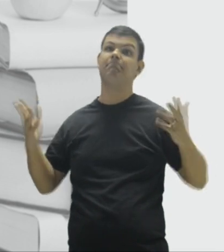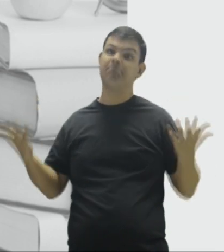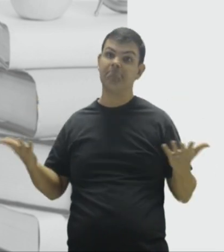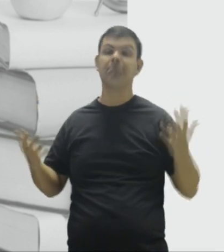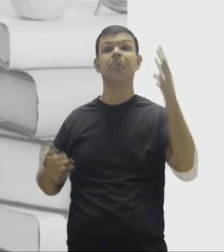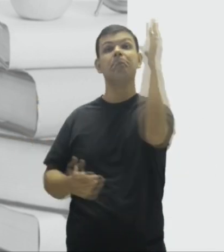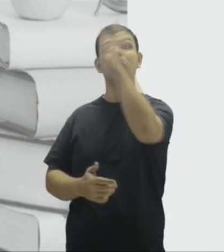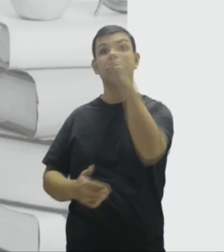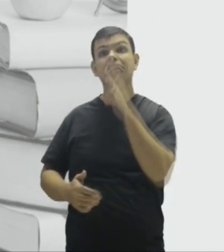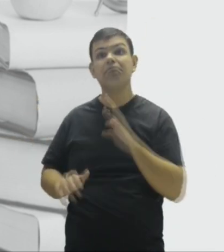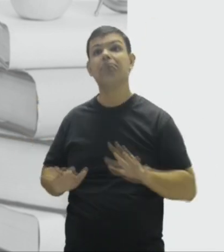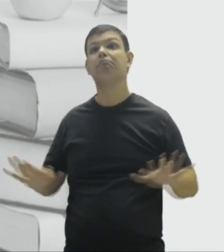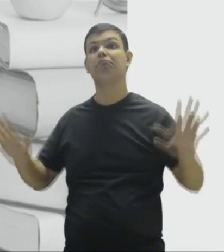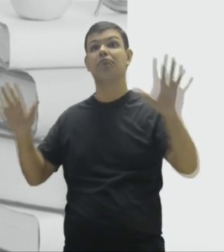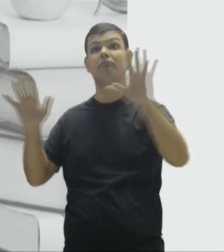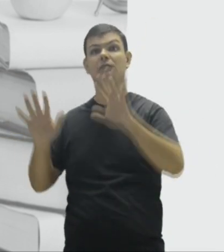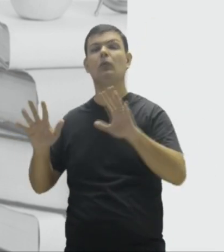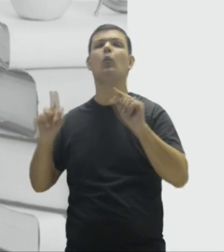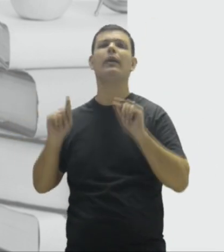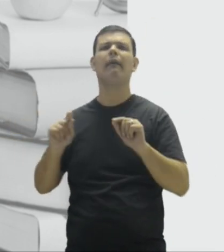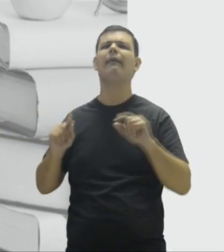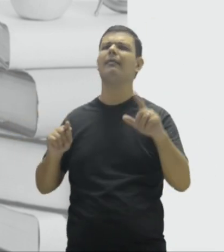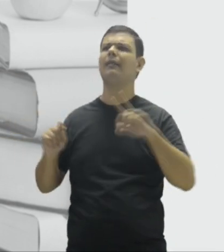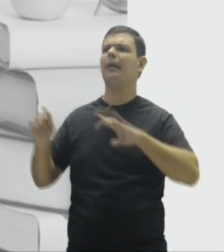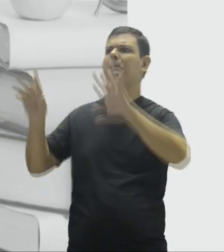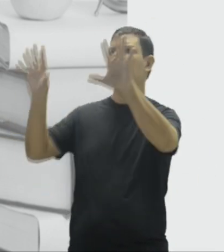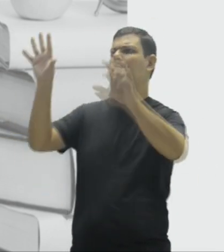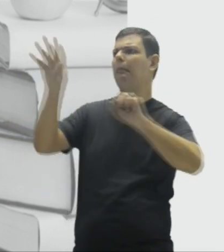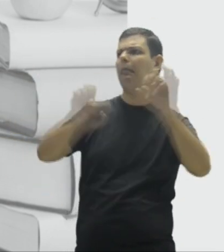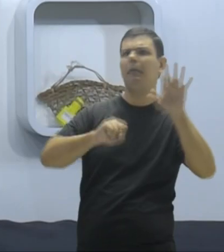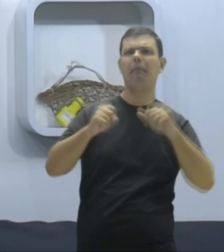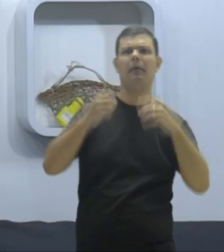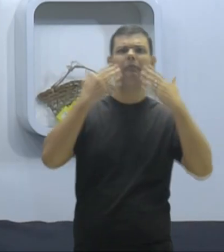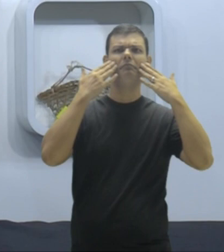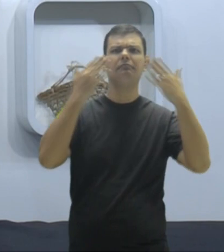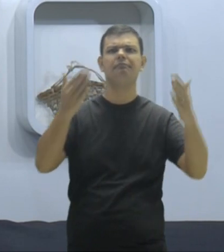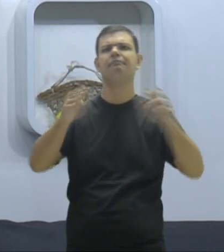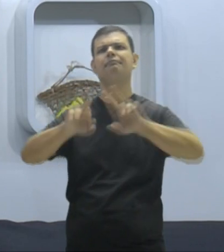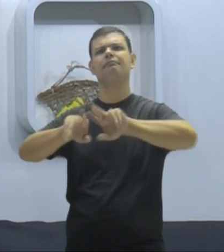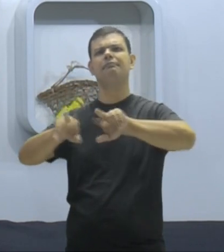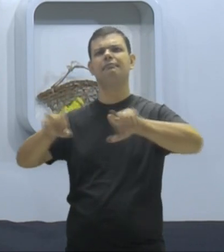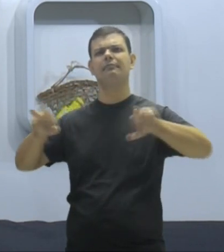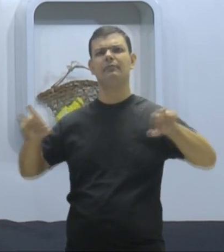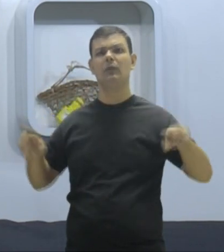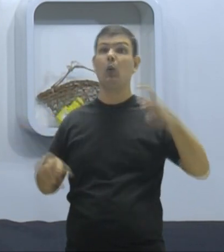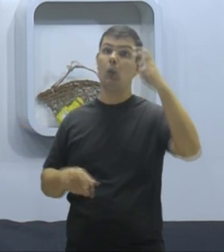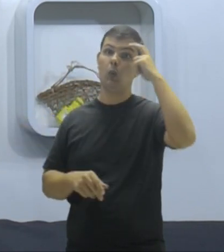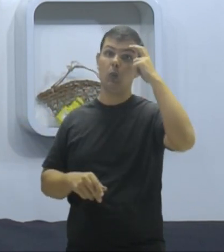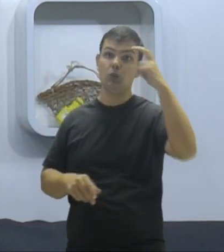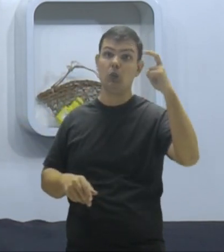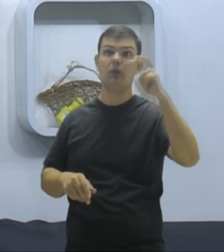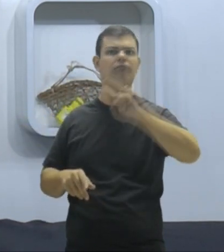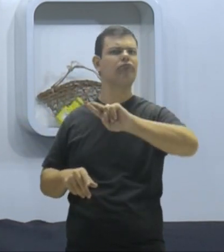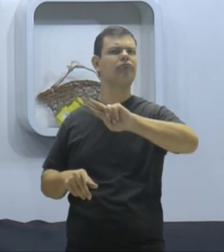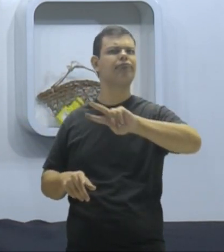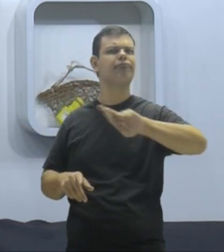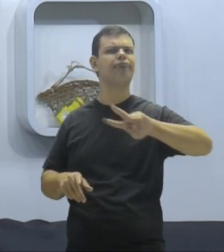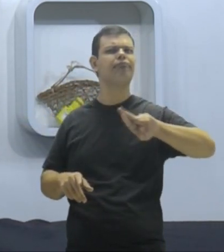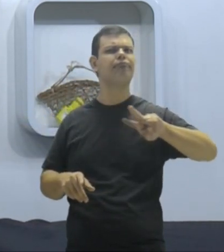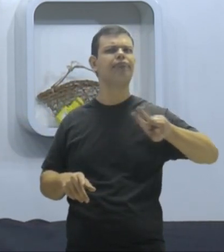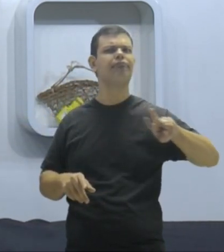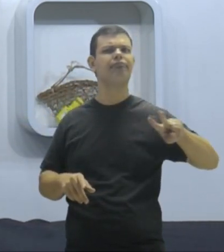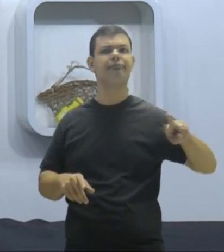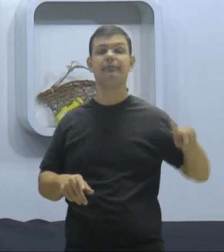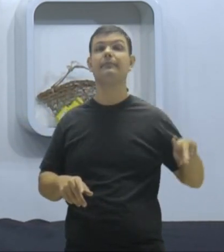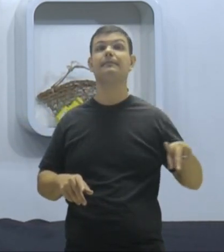Brasil é um espelho onde tem o maior exemplo de formação de cultura diferenciada. Ou